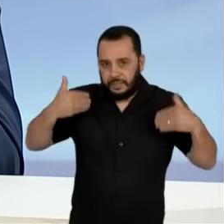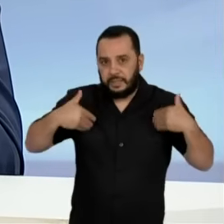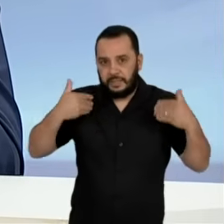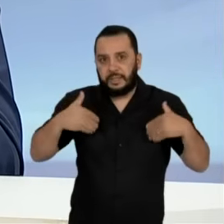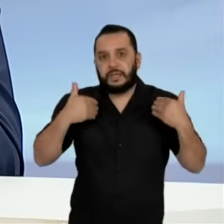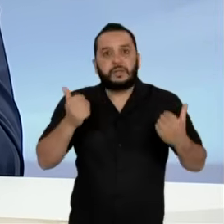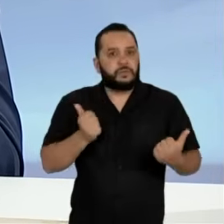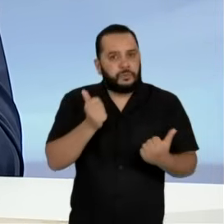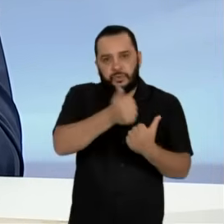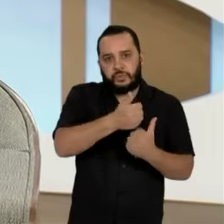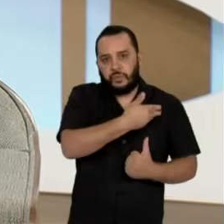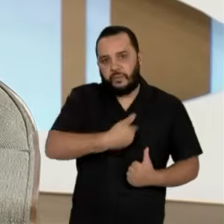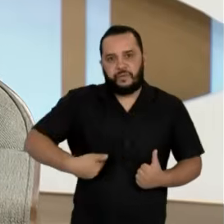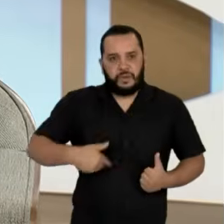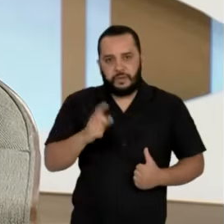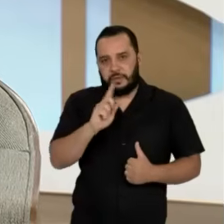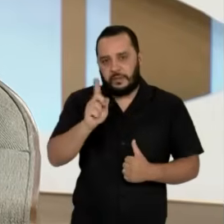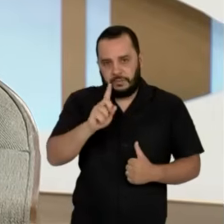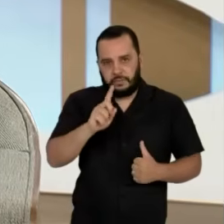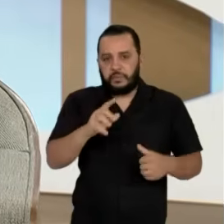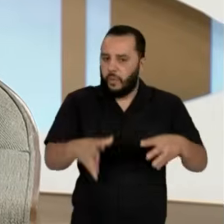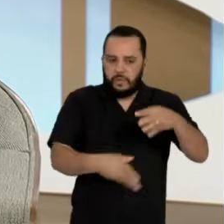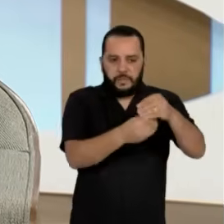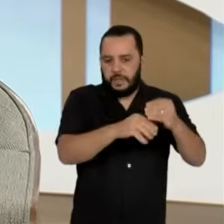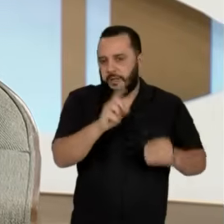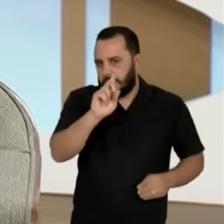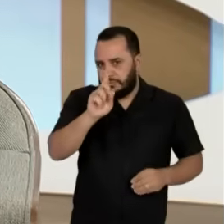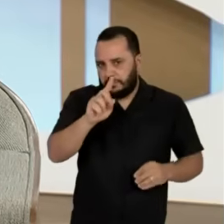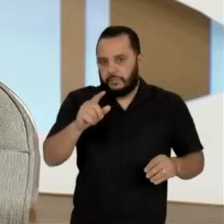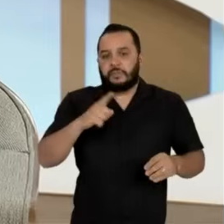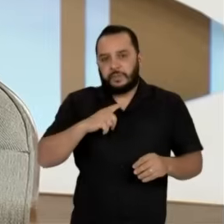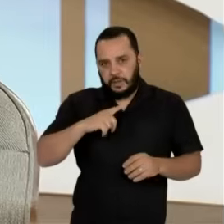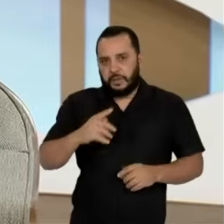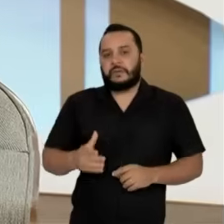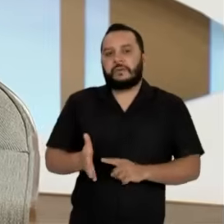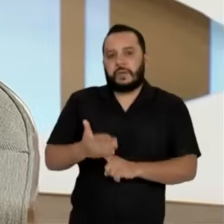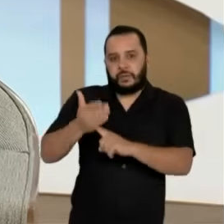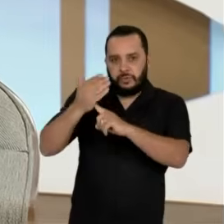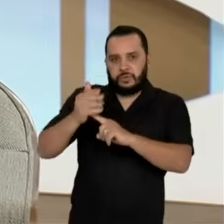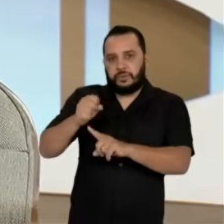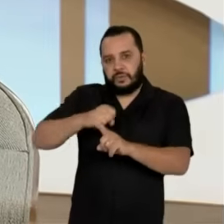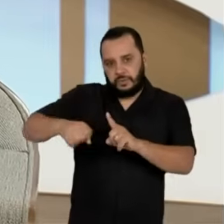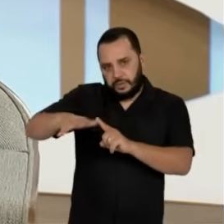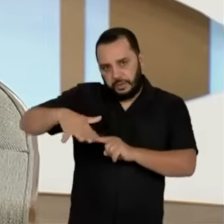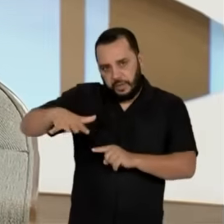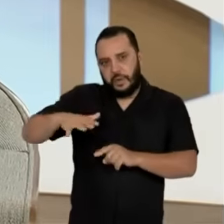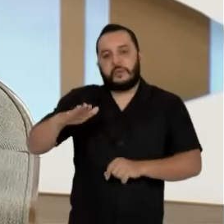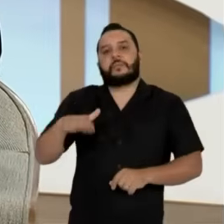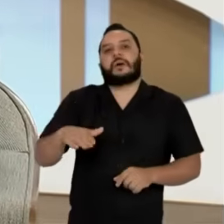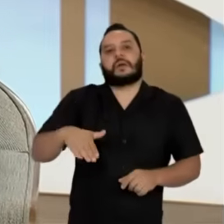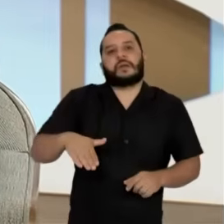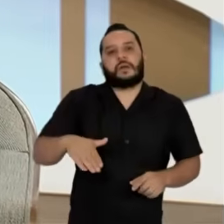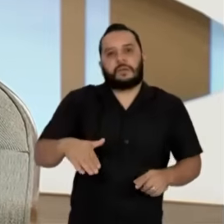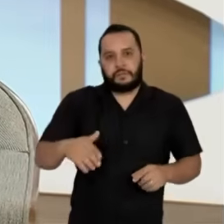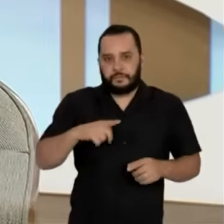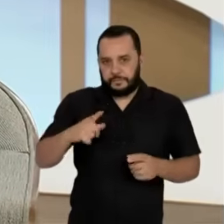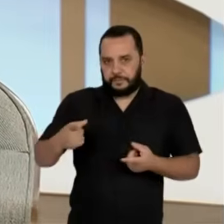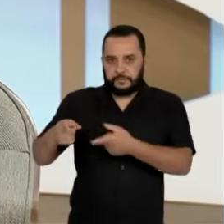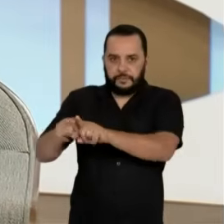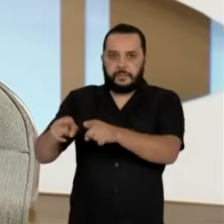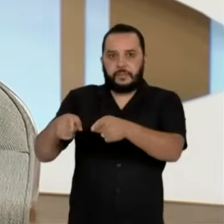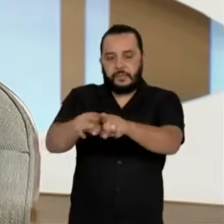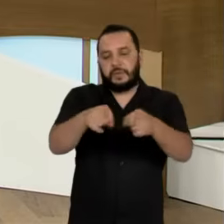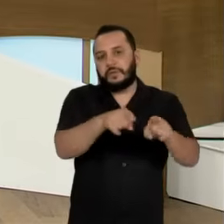nem complementa, a gente está desenvolvendo tecnologias sociais de baixo custo e alto impacto, que a gente tem capacidade de fazer isso em parceria, a gente faz